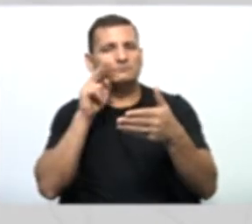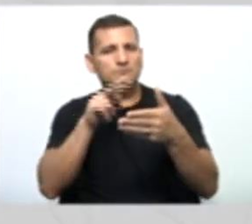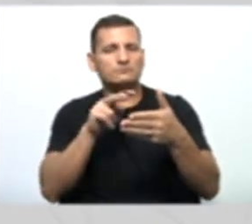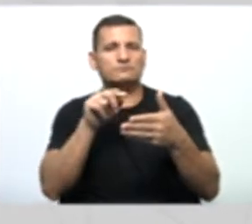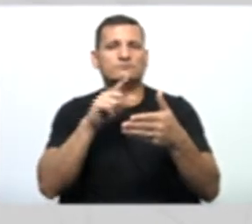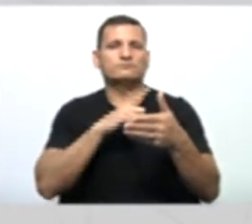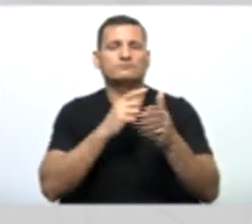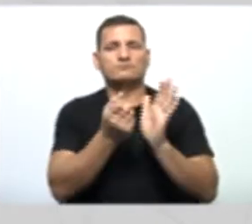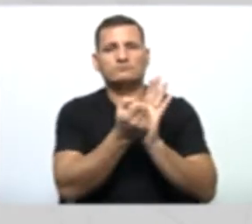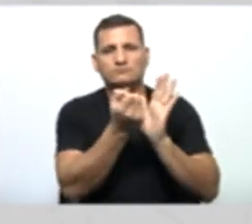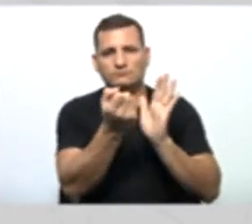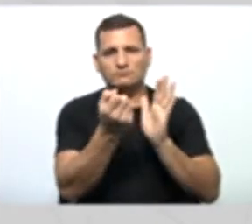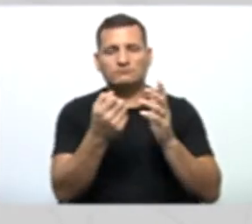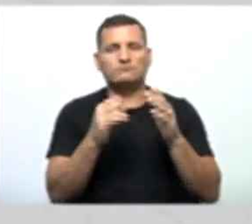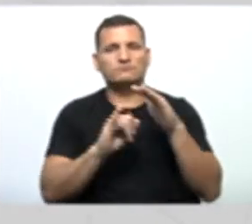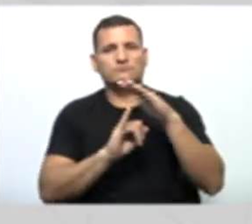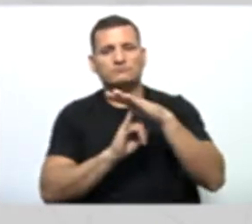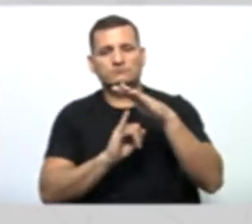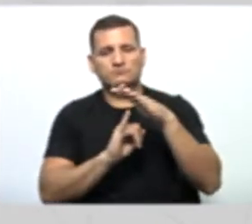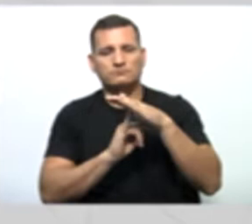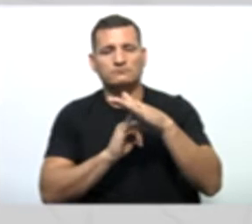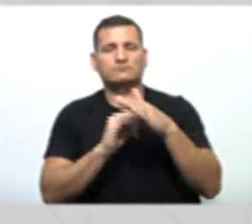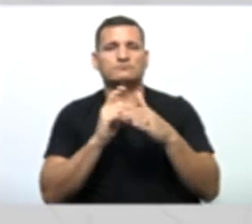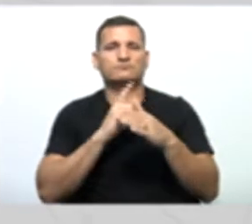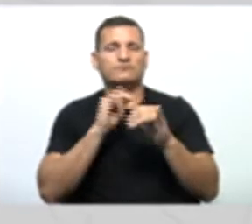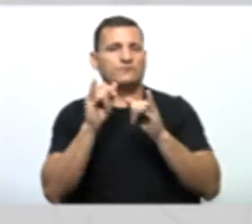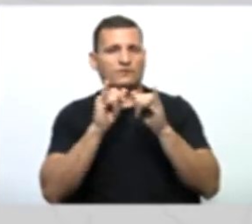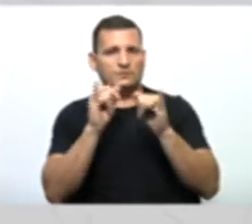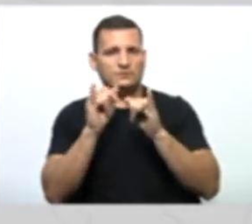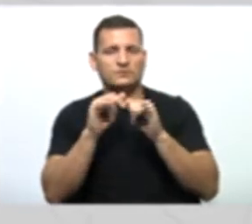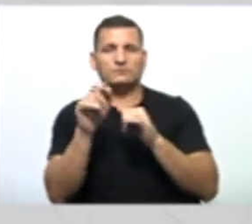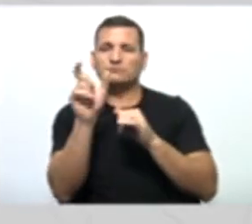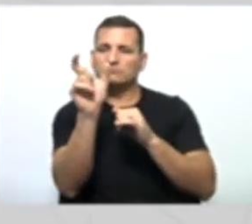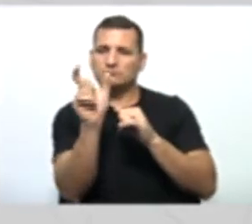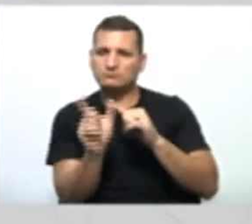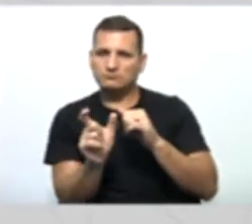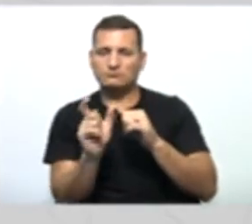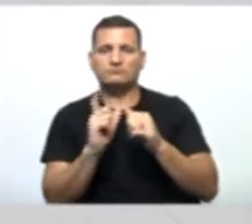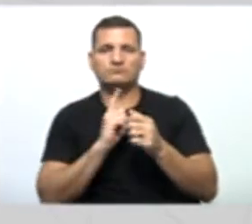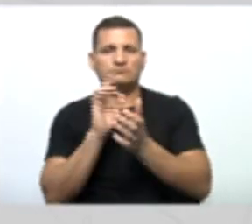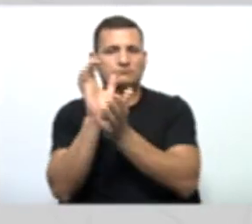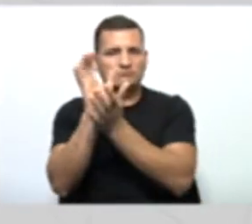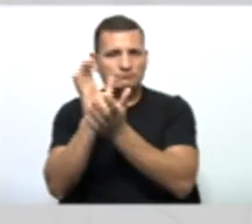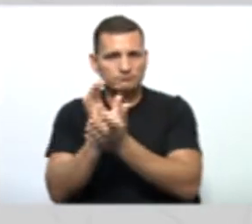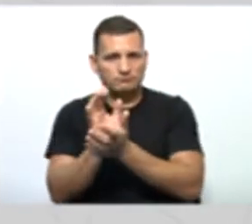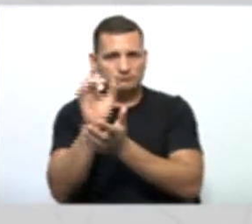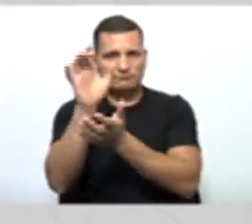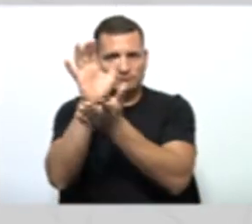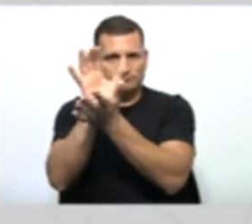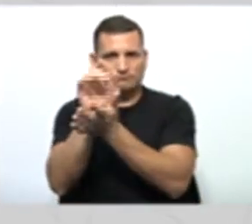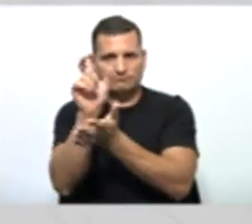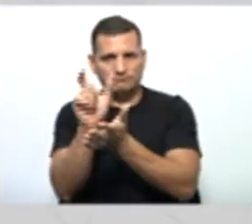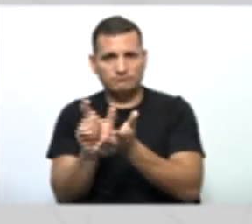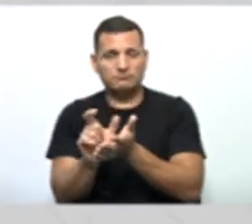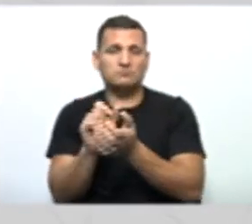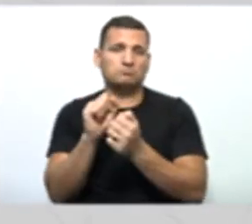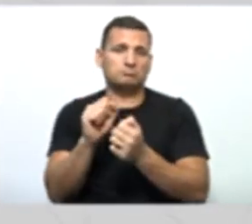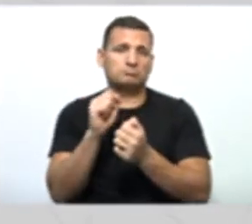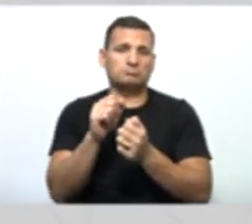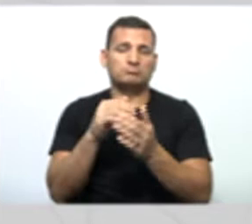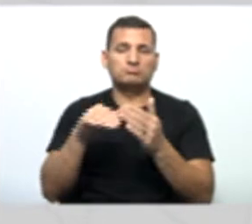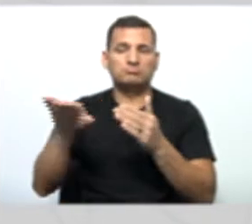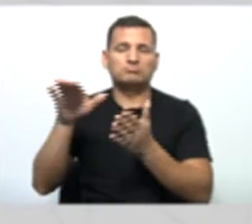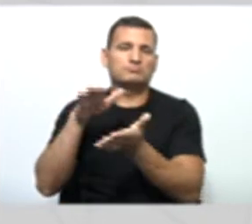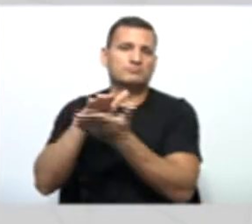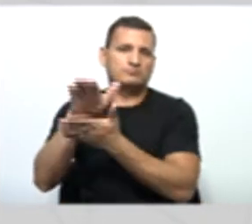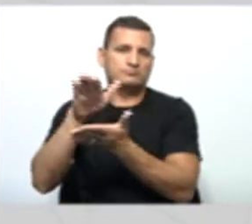logo identificando, tem as informações agrupadas. Então, assim, já poderia mandar para uma gráfica e